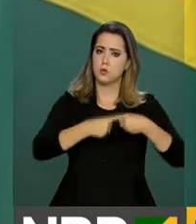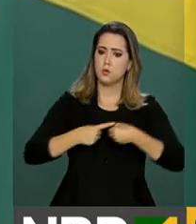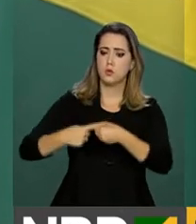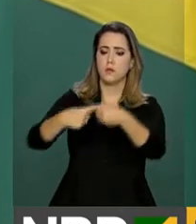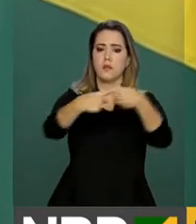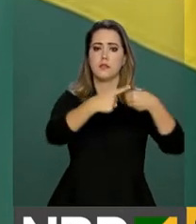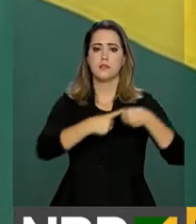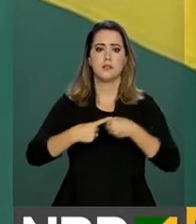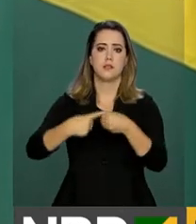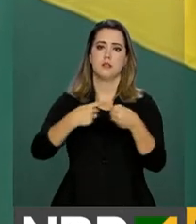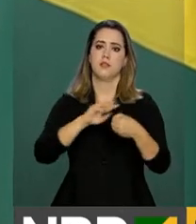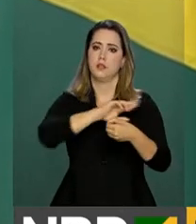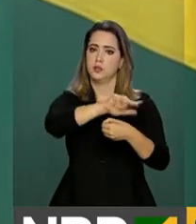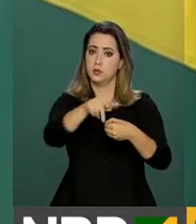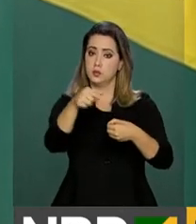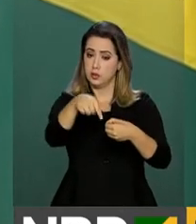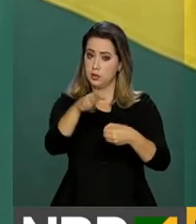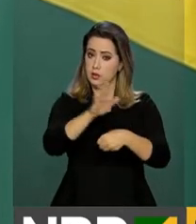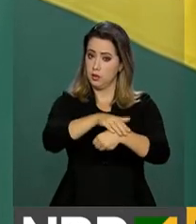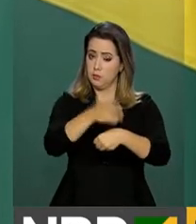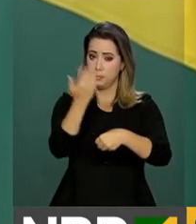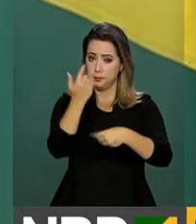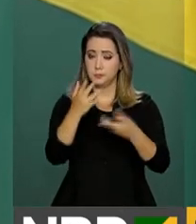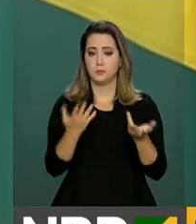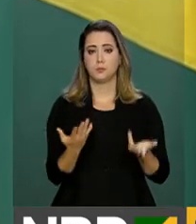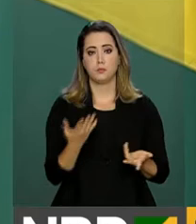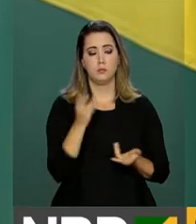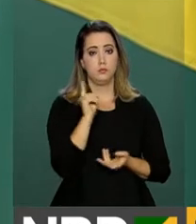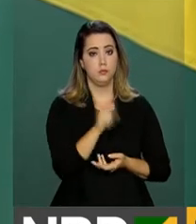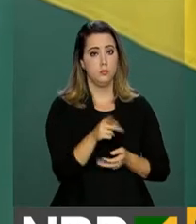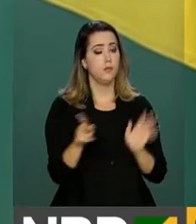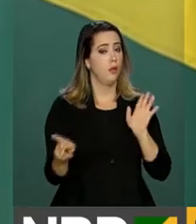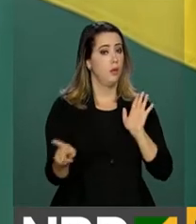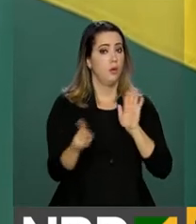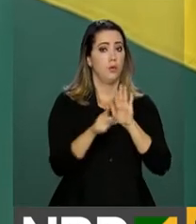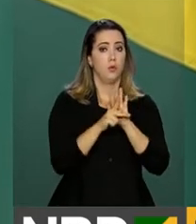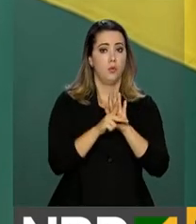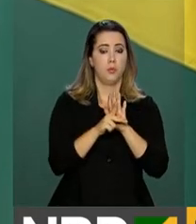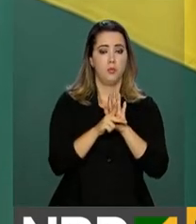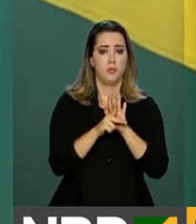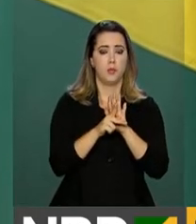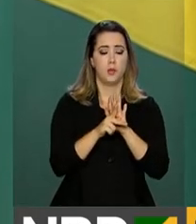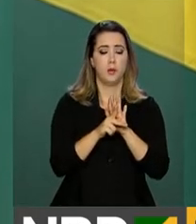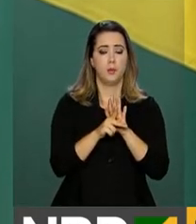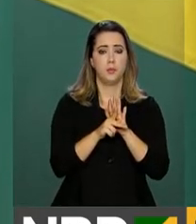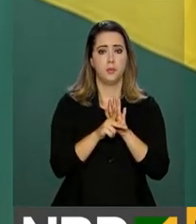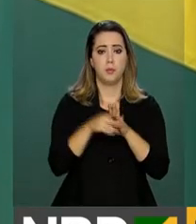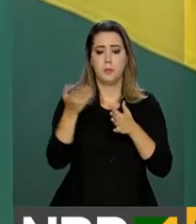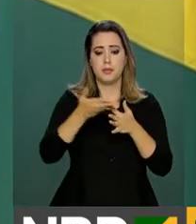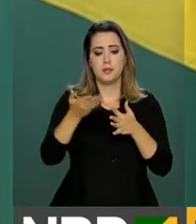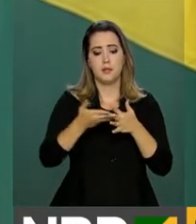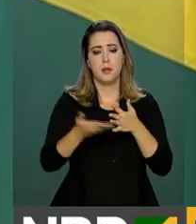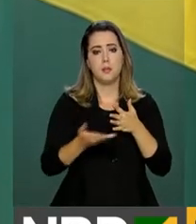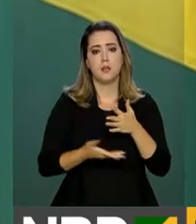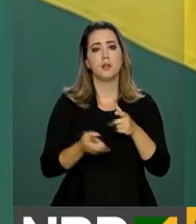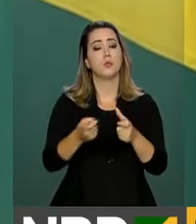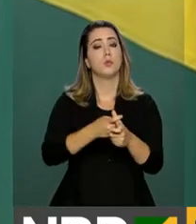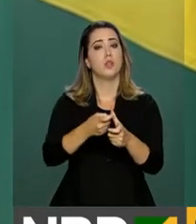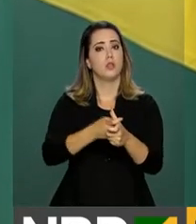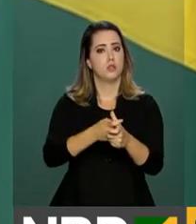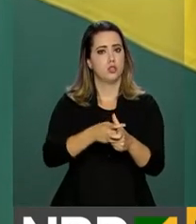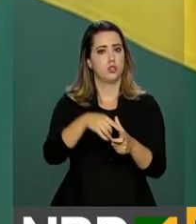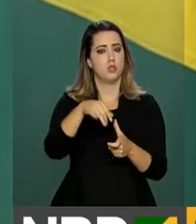naquele naquele momento a o próprio parcelamento do débito dos municípios com a previdência